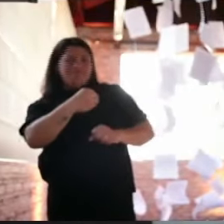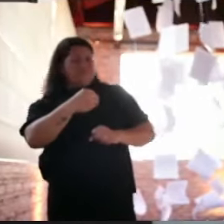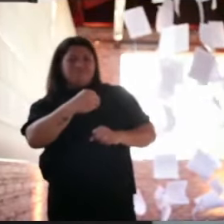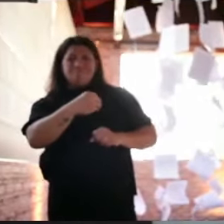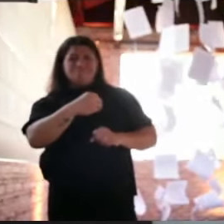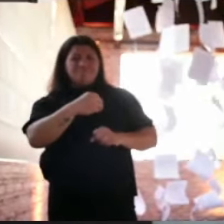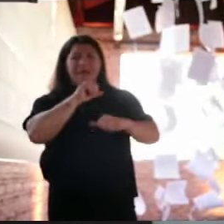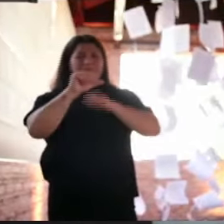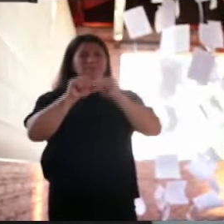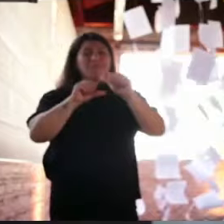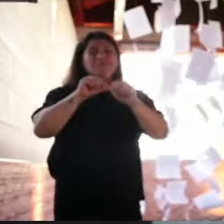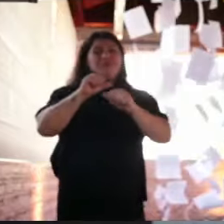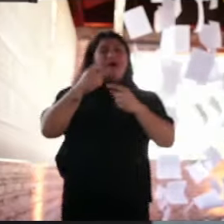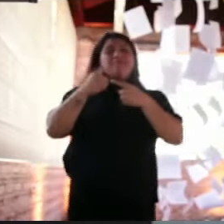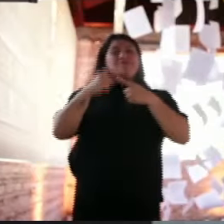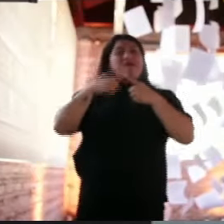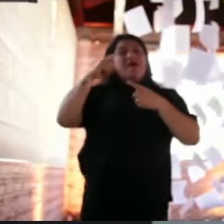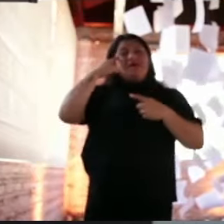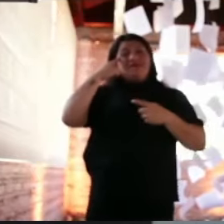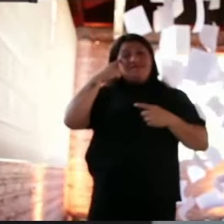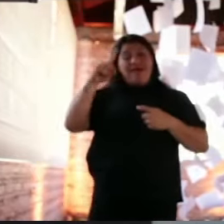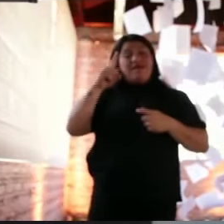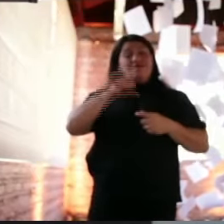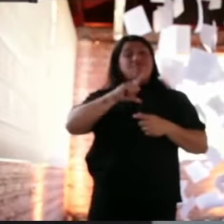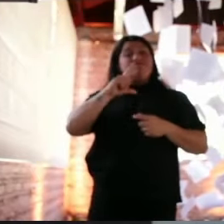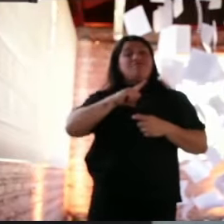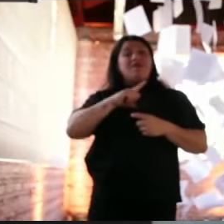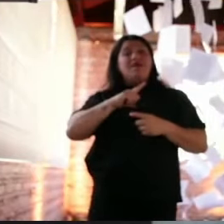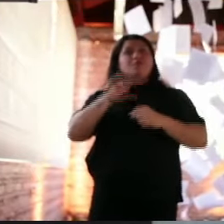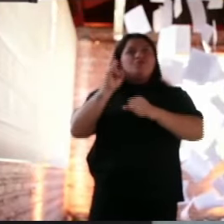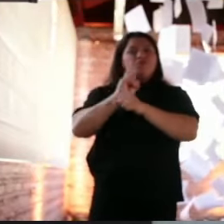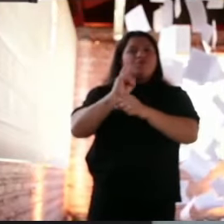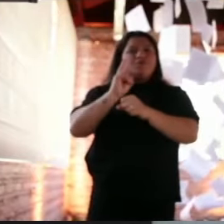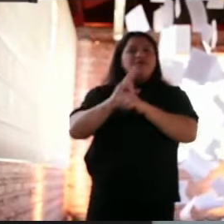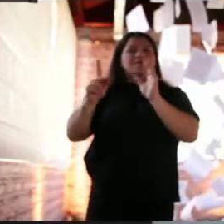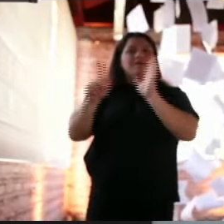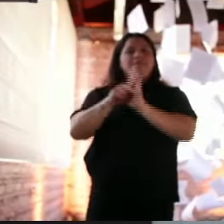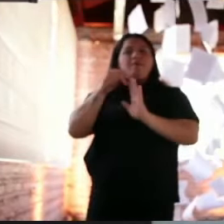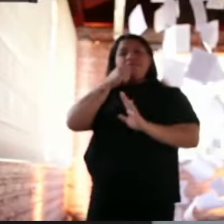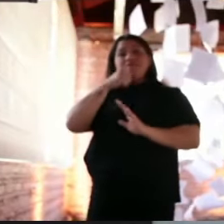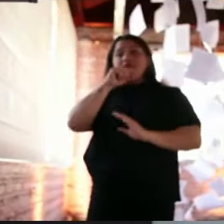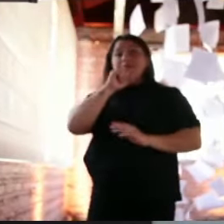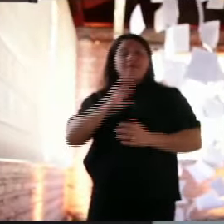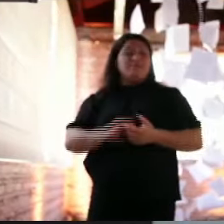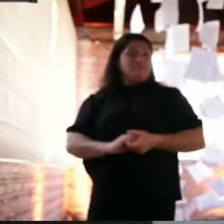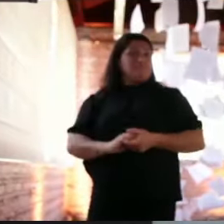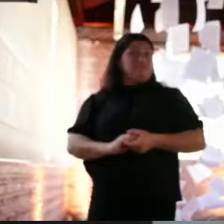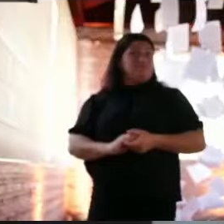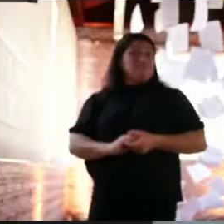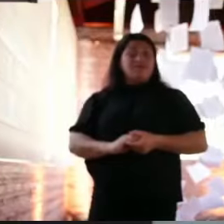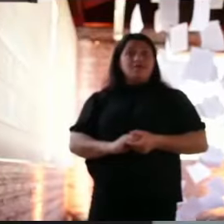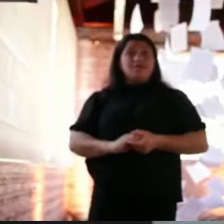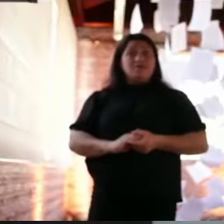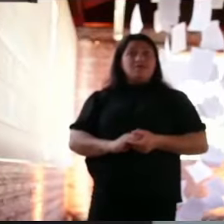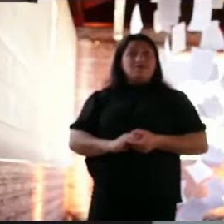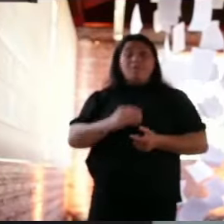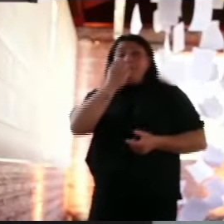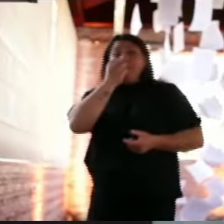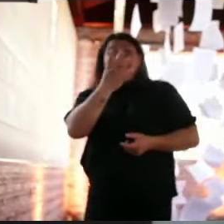equivocada que a gente tem do lugar da Maternidade nos cuidados com a infância para o bem de nosso